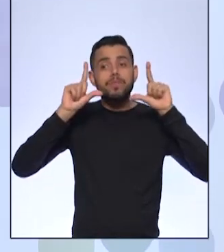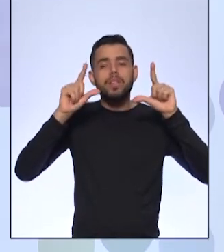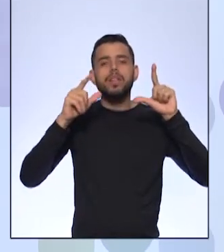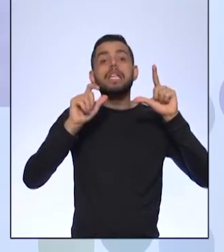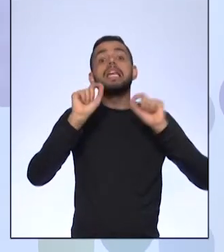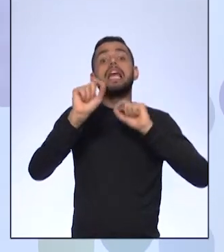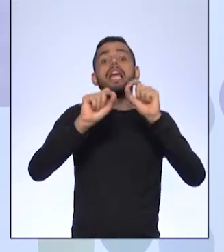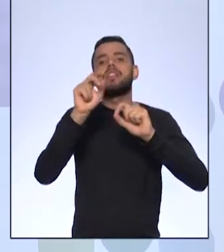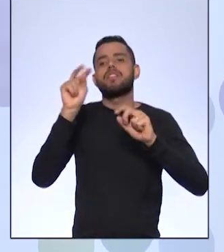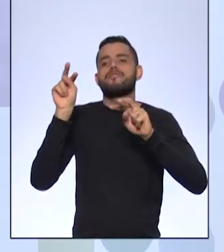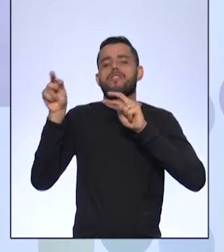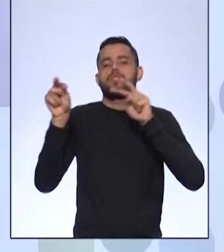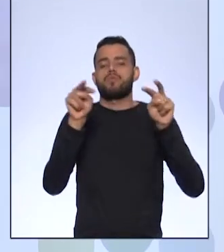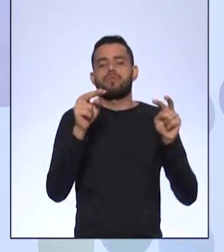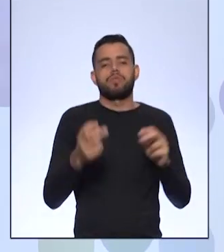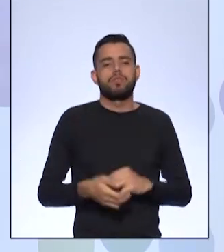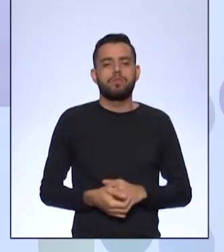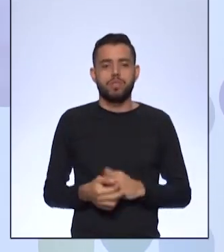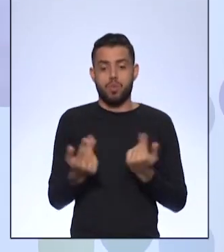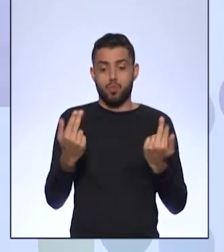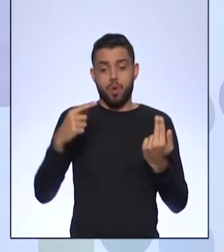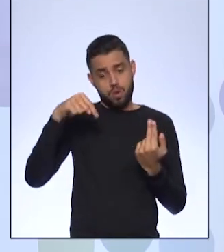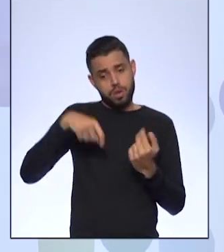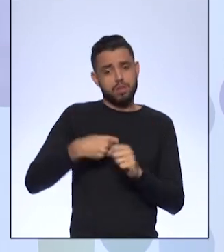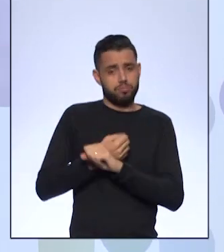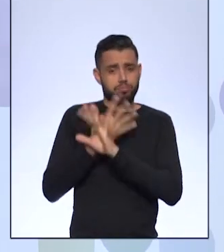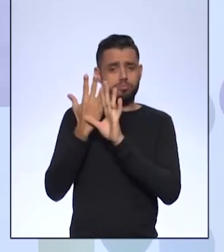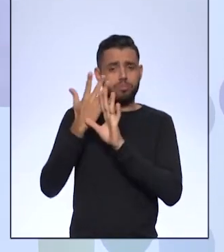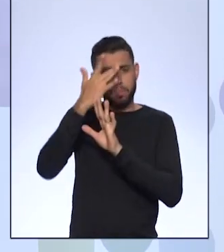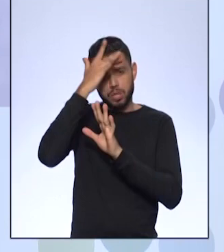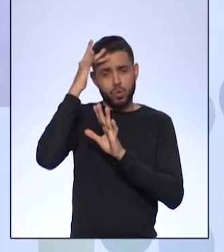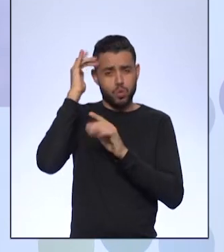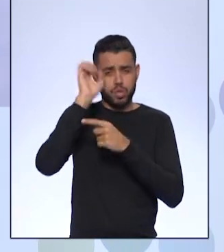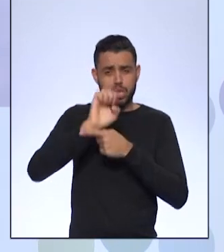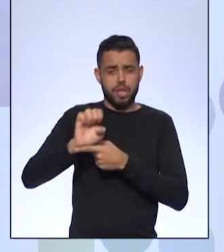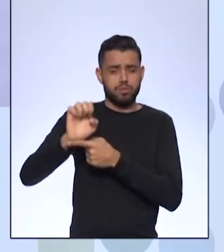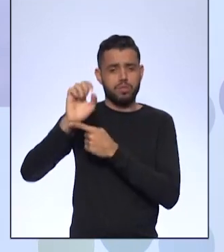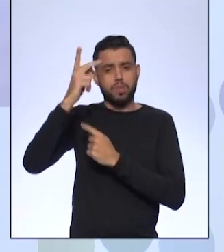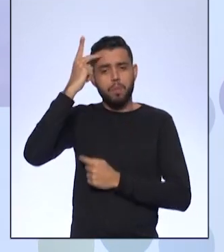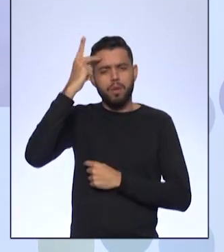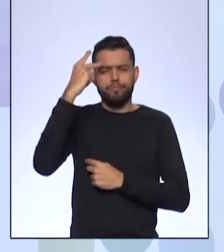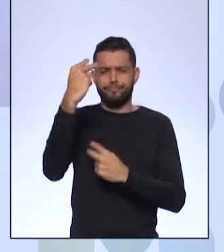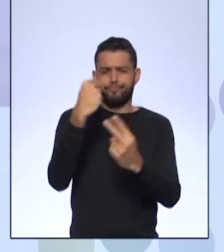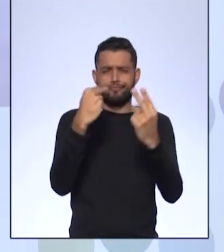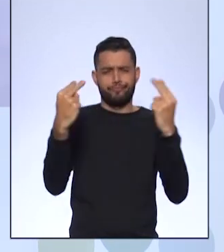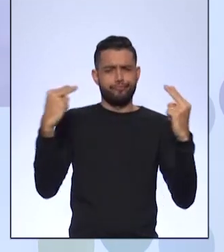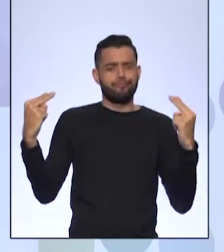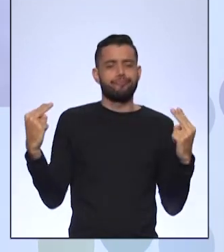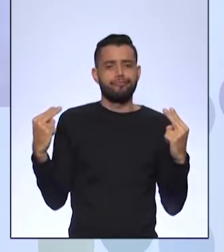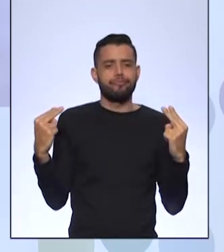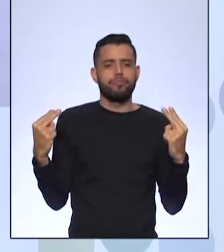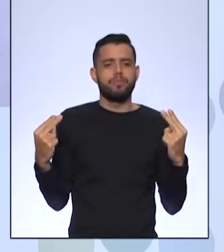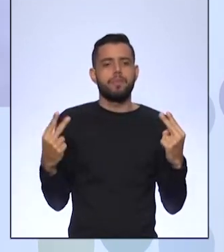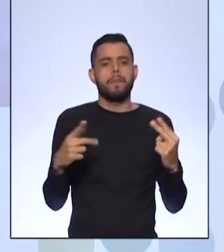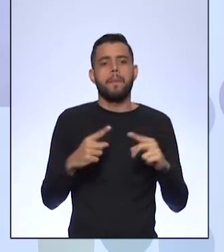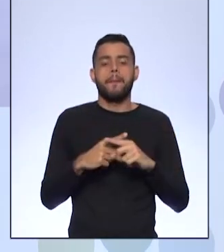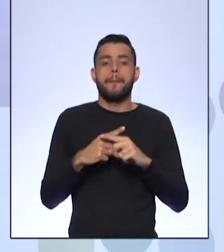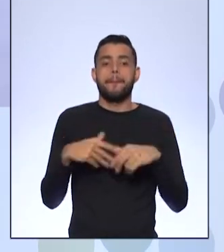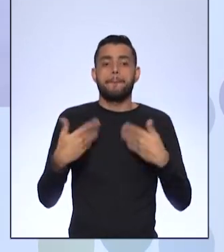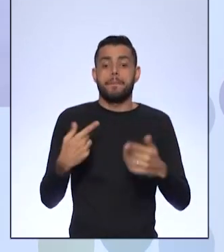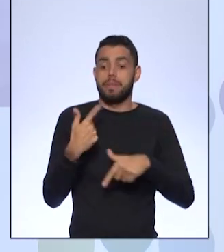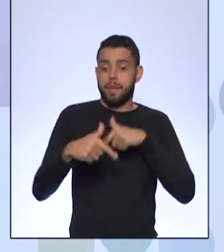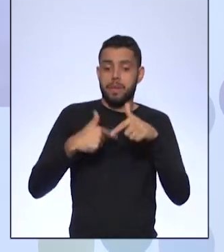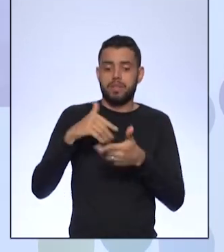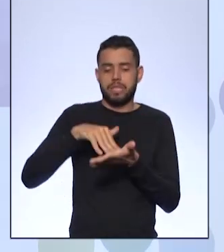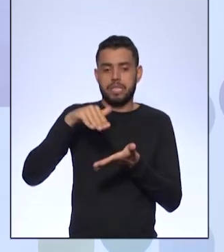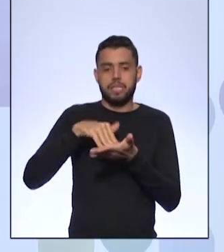indo. Tá? É igual a gente aqui no Centro de Mídias, a gente tem uma exposição para o estado inteiro de São Paulo. Então, é óbvio que a gente, como trabalhando na Secretaria de Educação, a